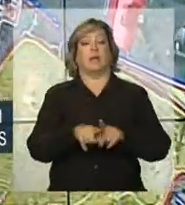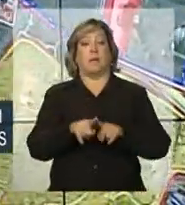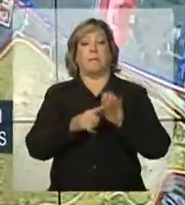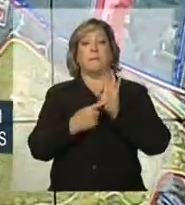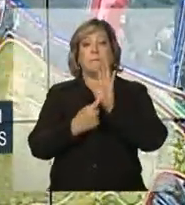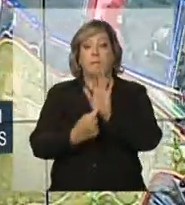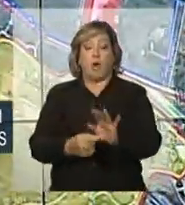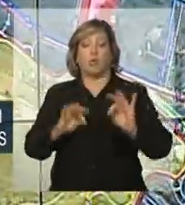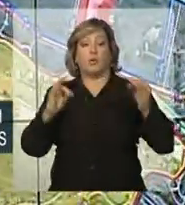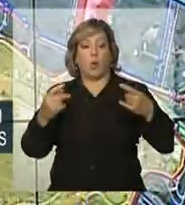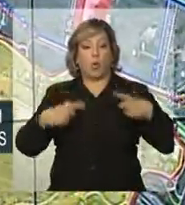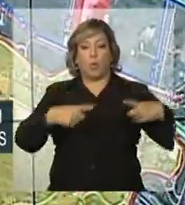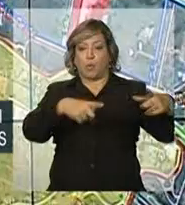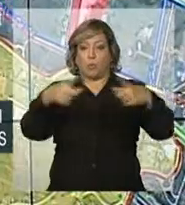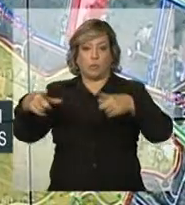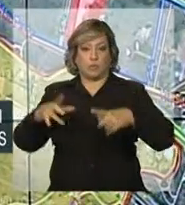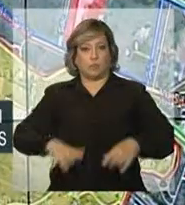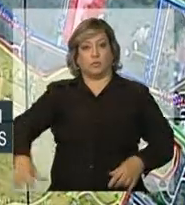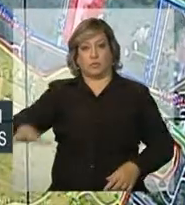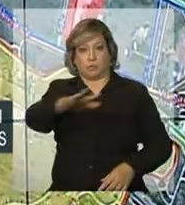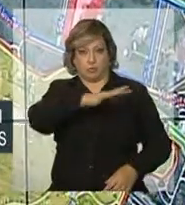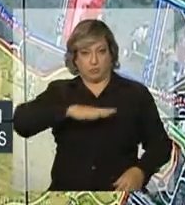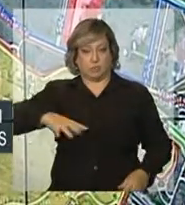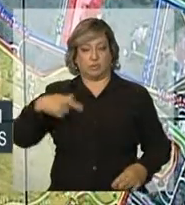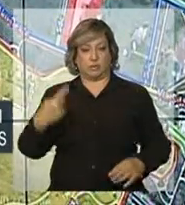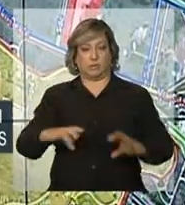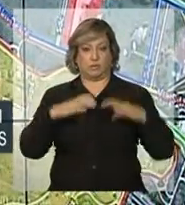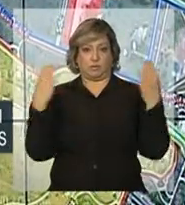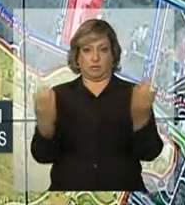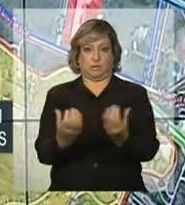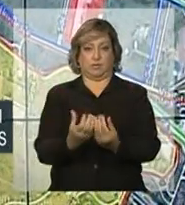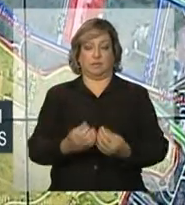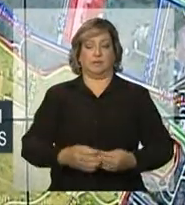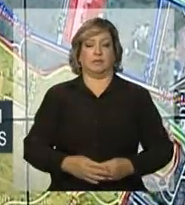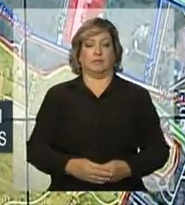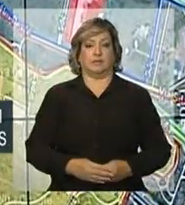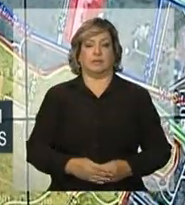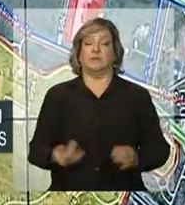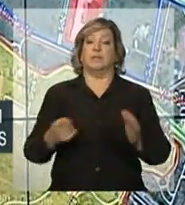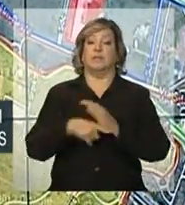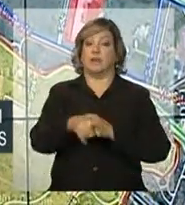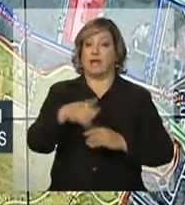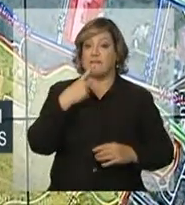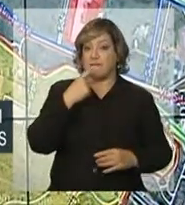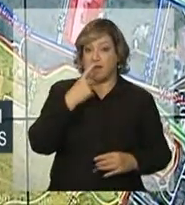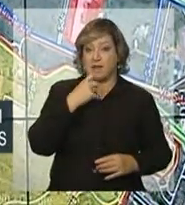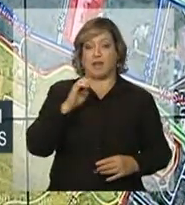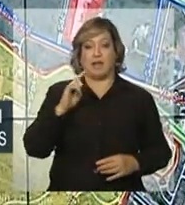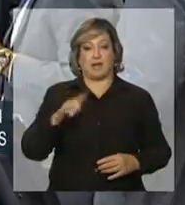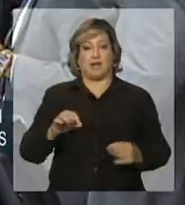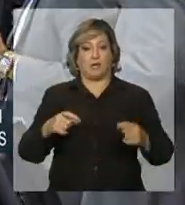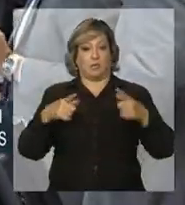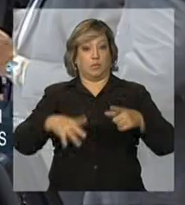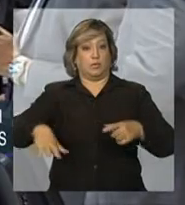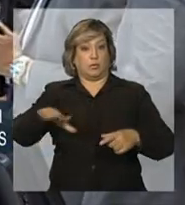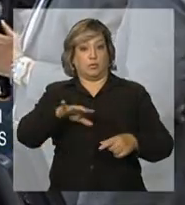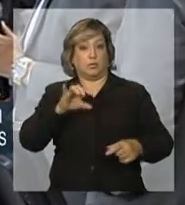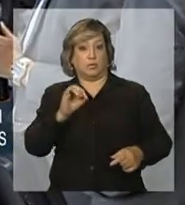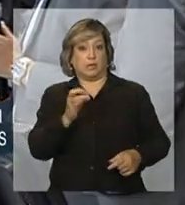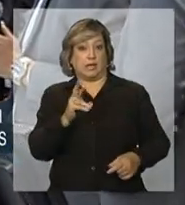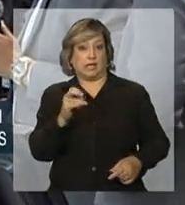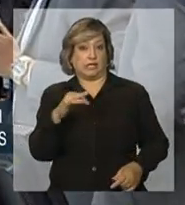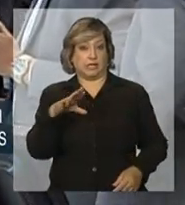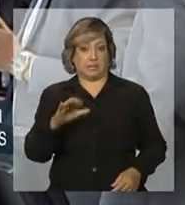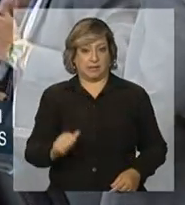operação para a Copa das Confederações, a área do Estádio Nacional. A área vermelha é a área... Isso, área crítica. Área crítica. Isso. E